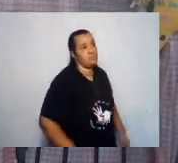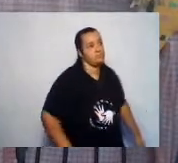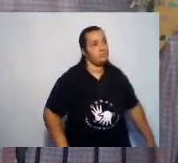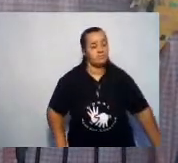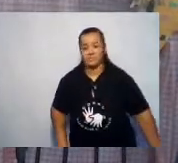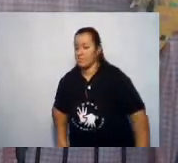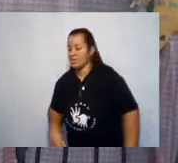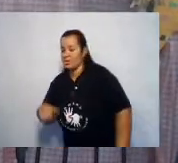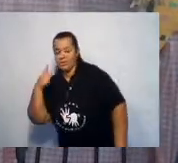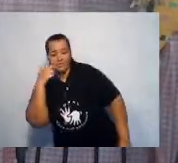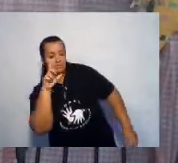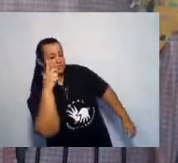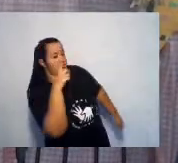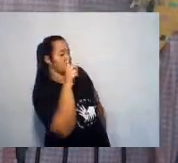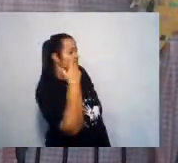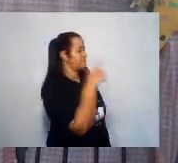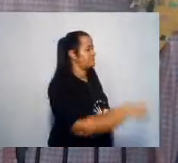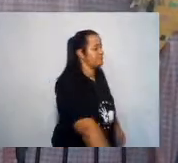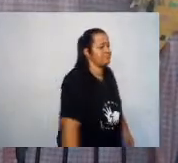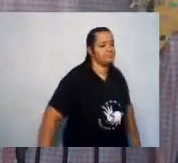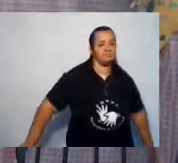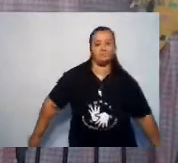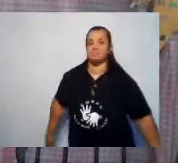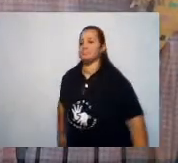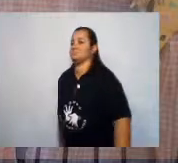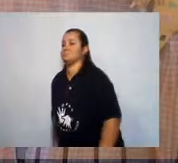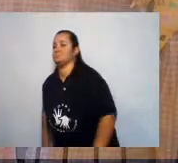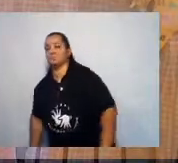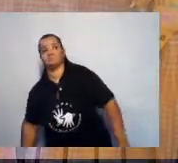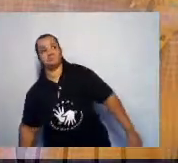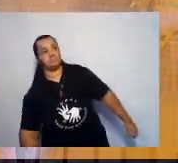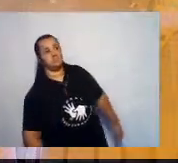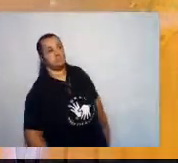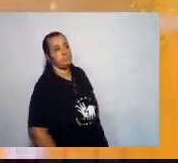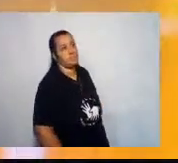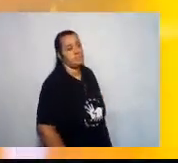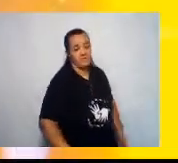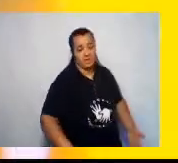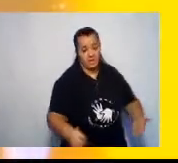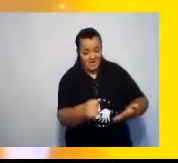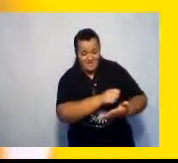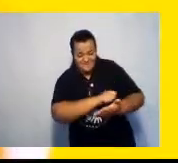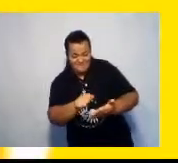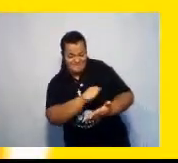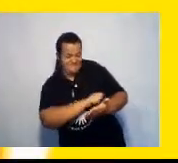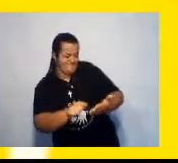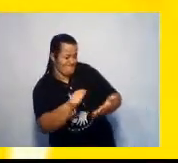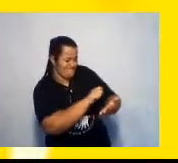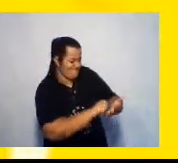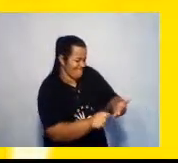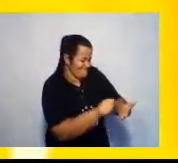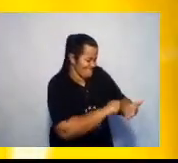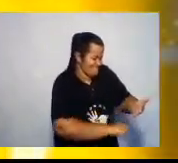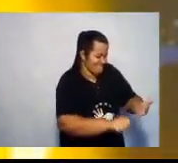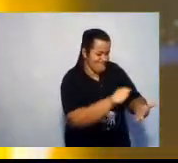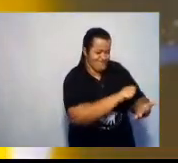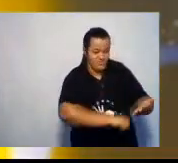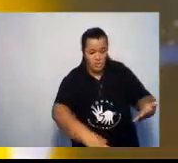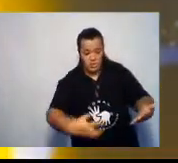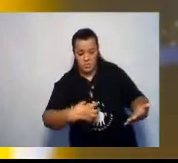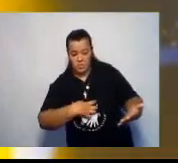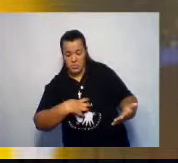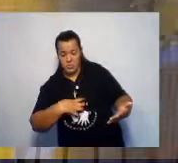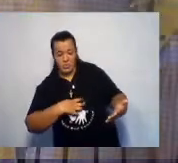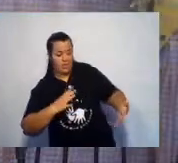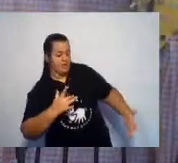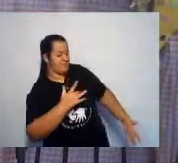Uniforme na parede desligado e o meu nome em sua agenda rabiscado são